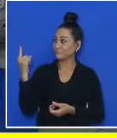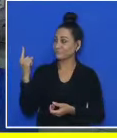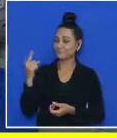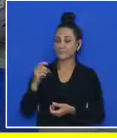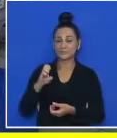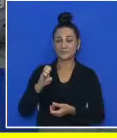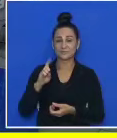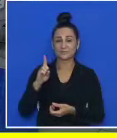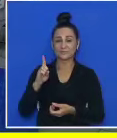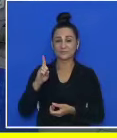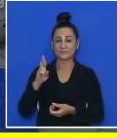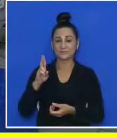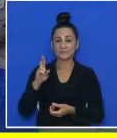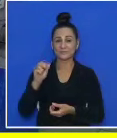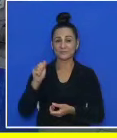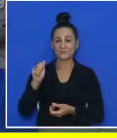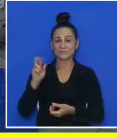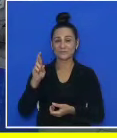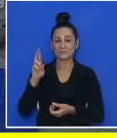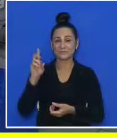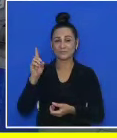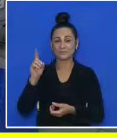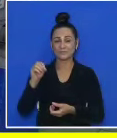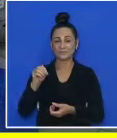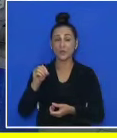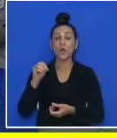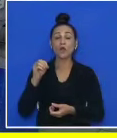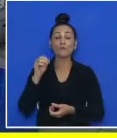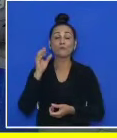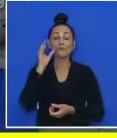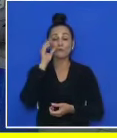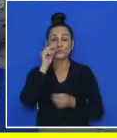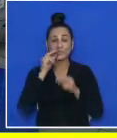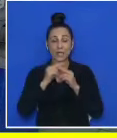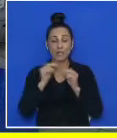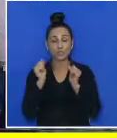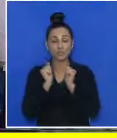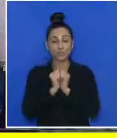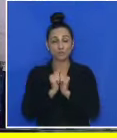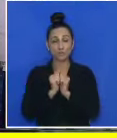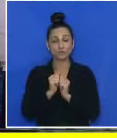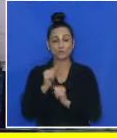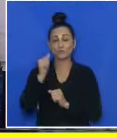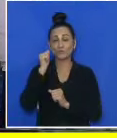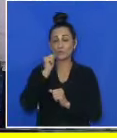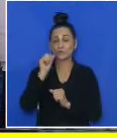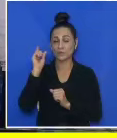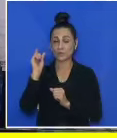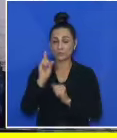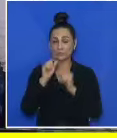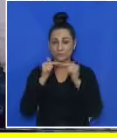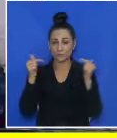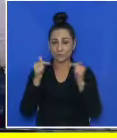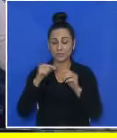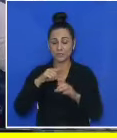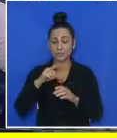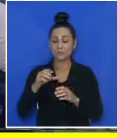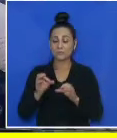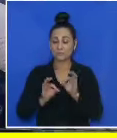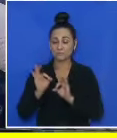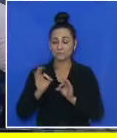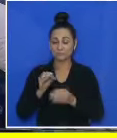O Eduardo, nosso colega da Caixa, a Priscila, nossa garota da sorte, vão recolher as 7 dezenas sorteadas na Time